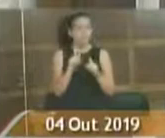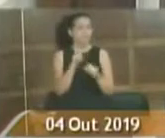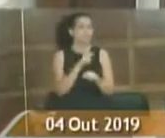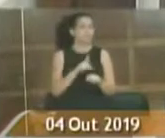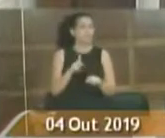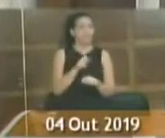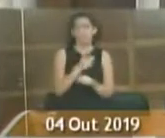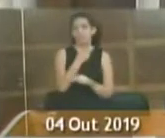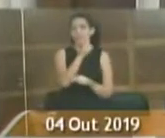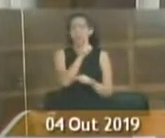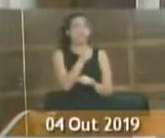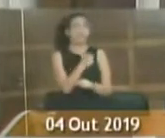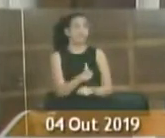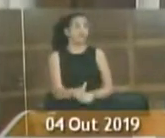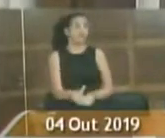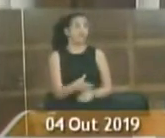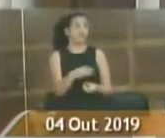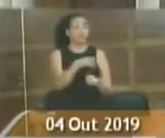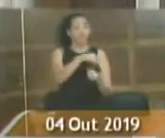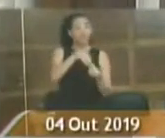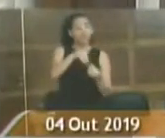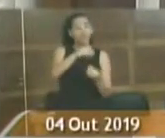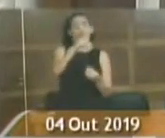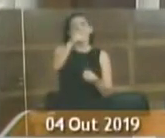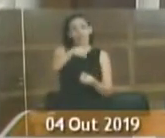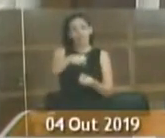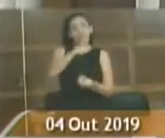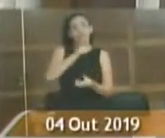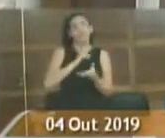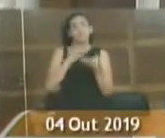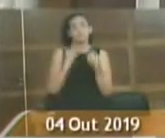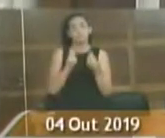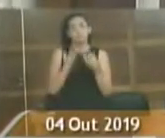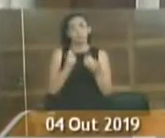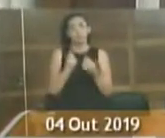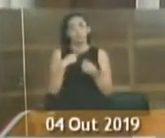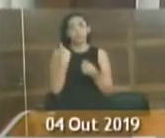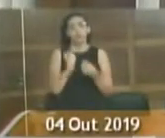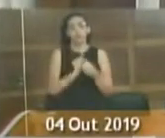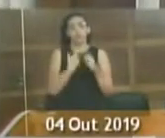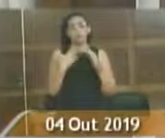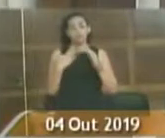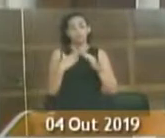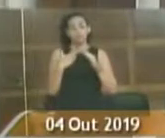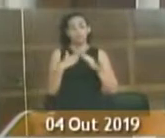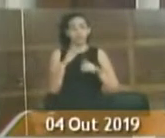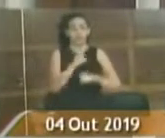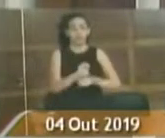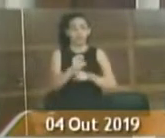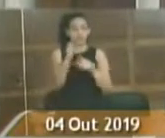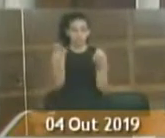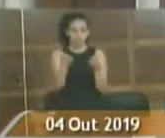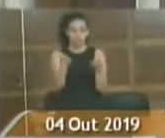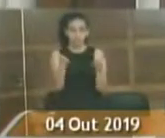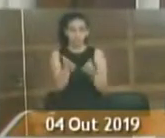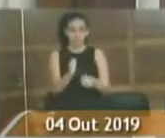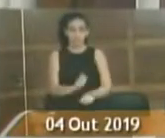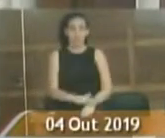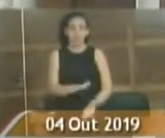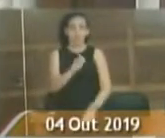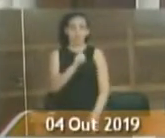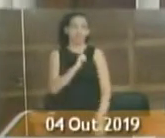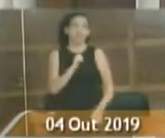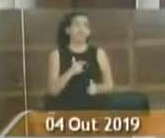não tem, entendeu? O fungo. Mas no Brasil tem muito e a gente mora no estado, hoje do Brasil, que é o estado que está com o